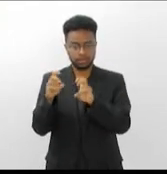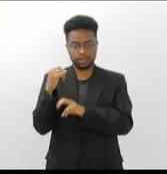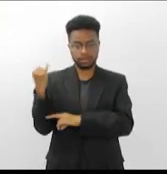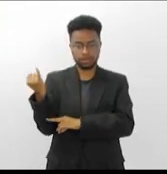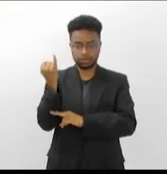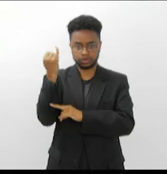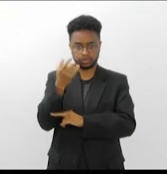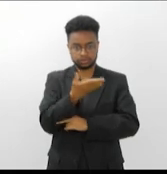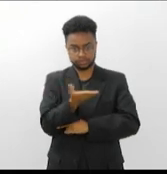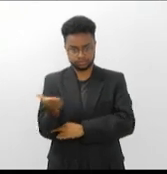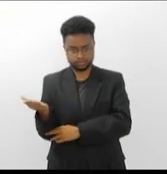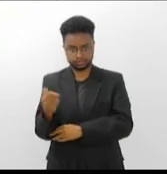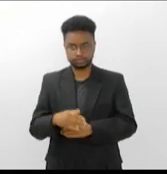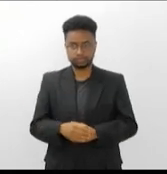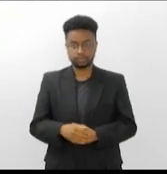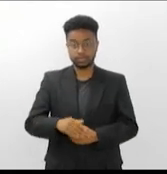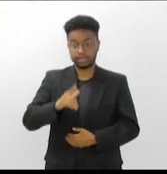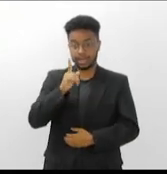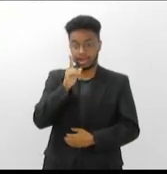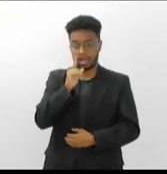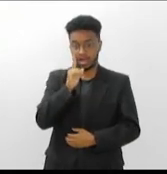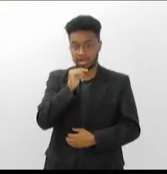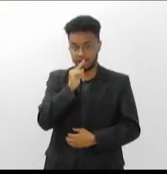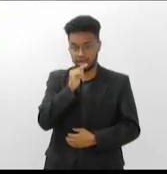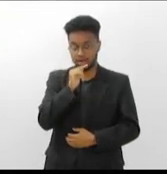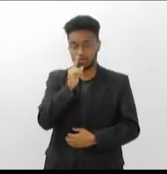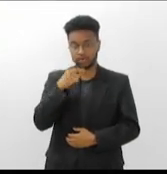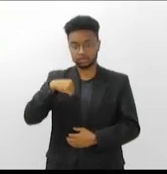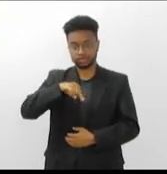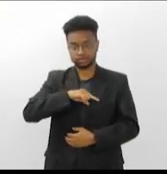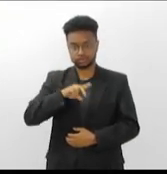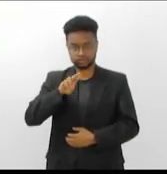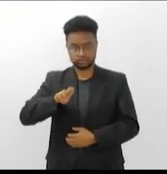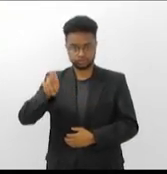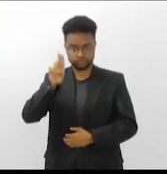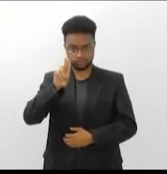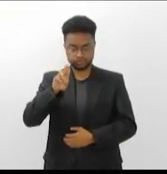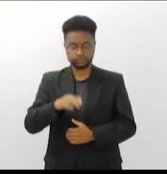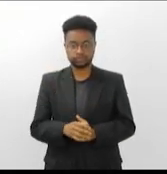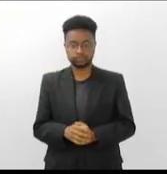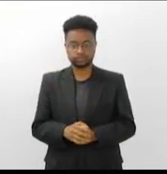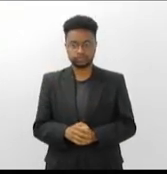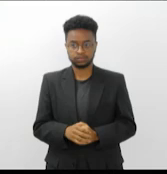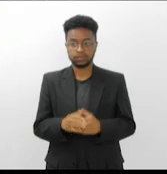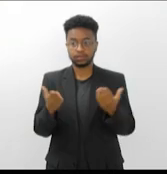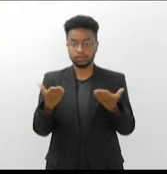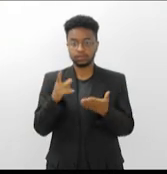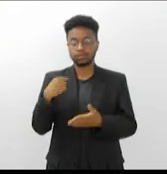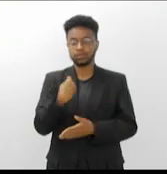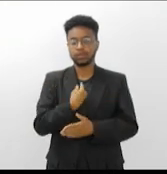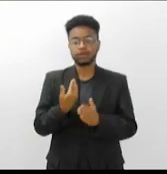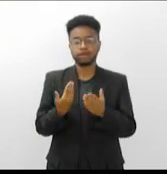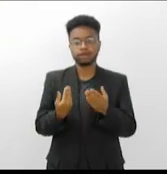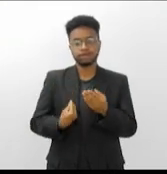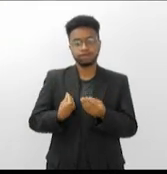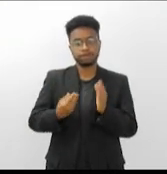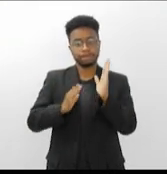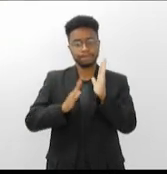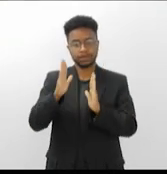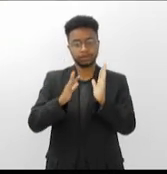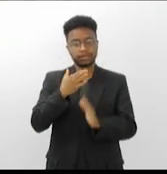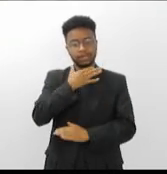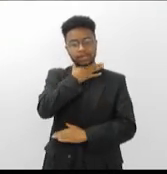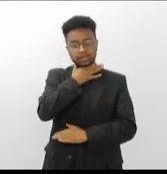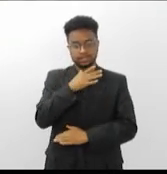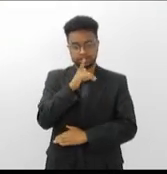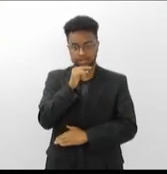para todos: a água que utilizamos. Estamos passando por uma crise hídrica que